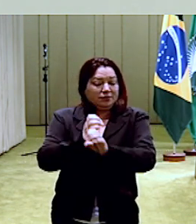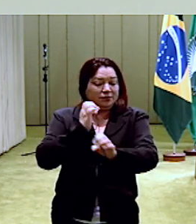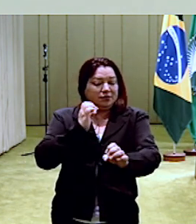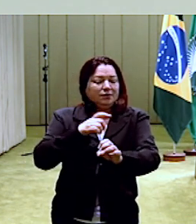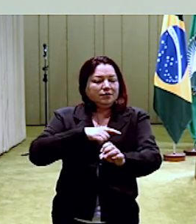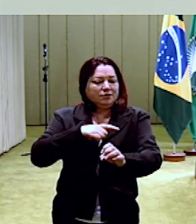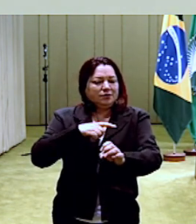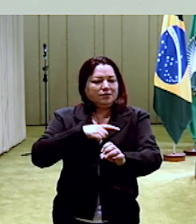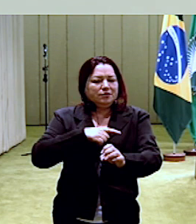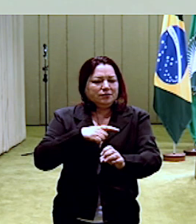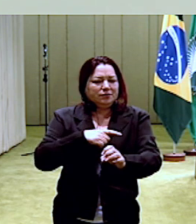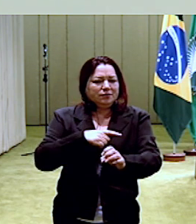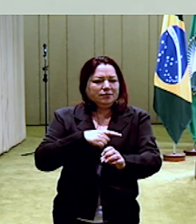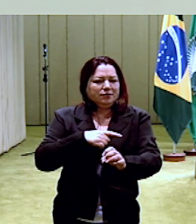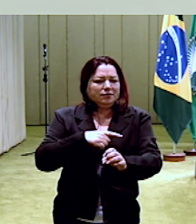feitas